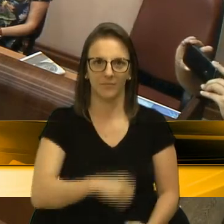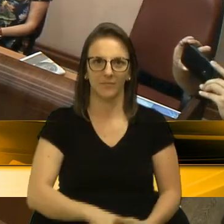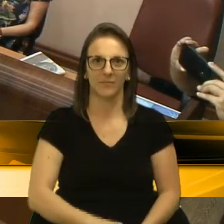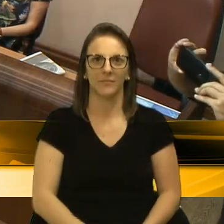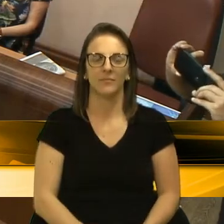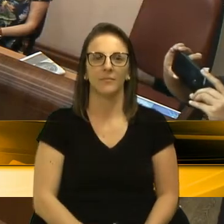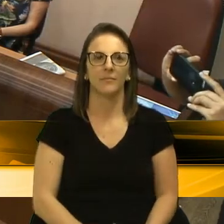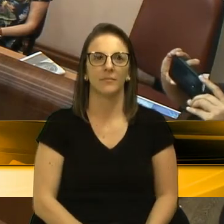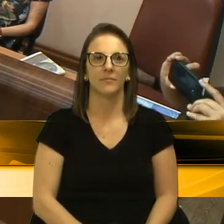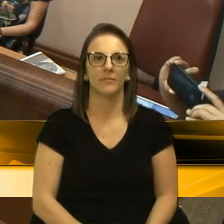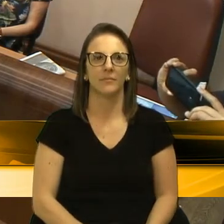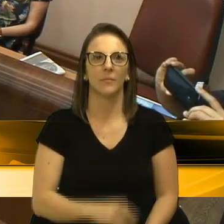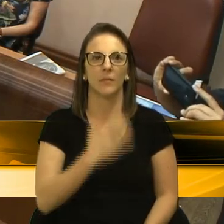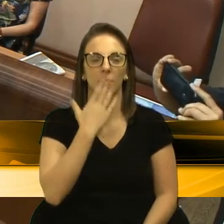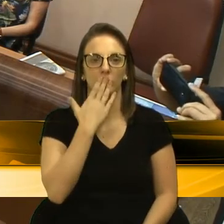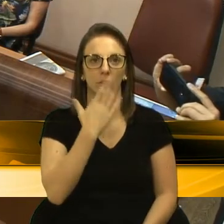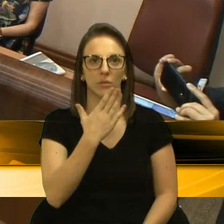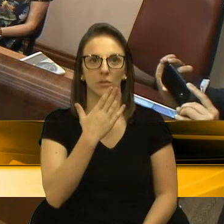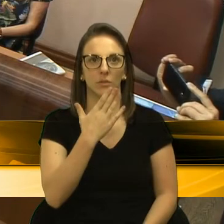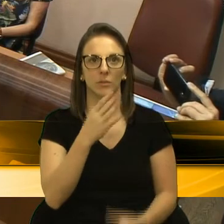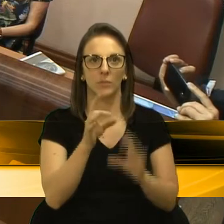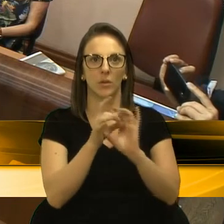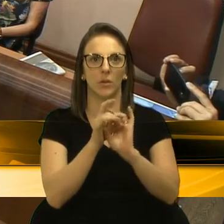Pedimos permissão para tocar a reunião.